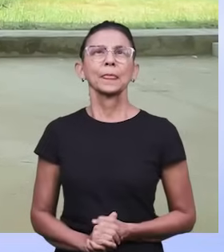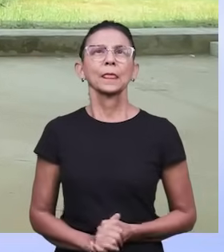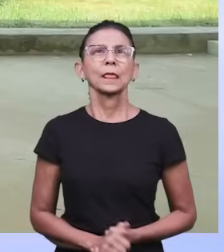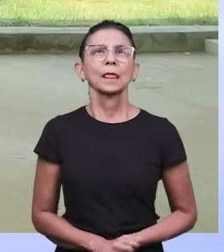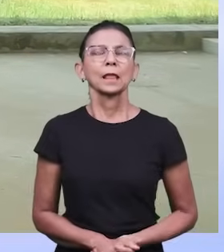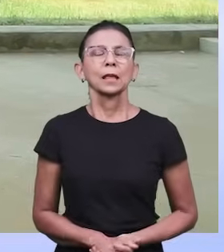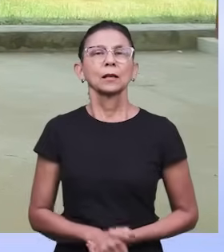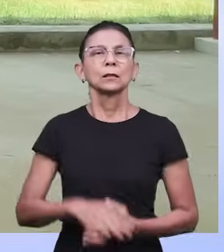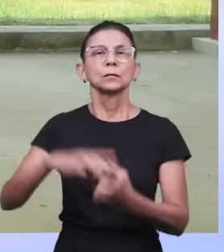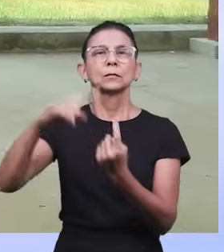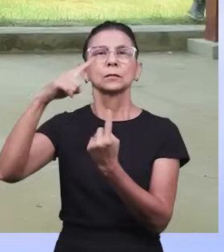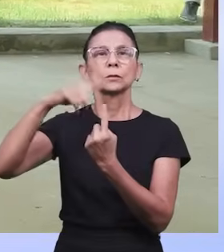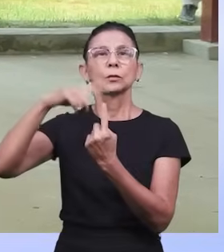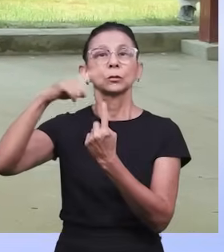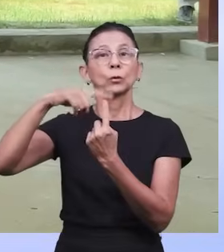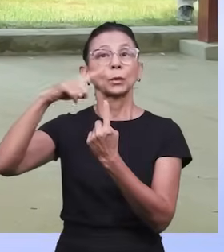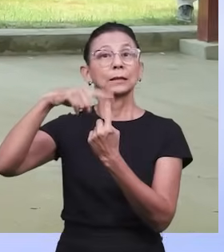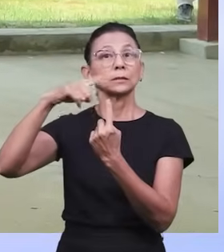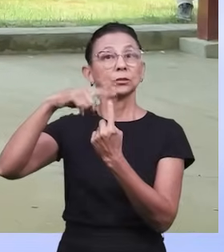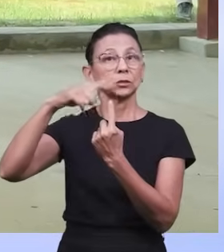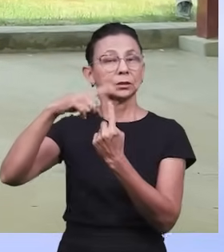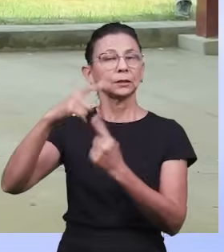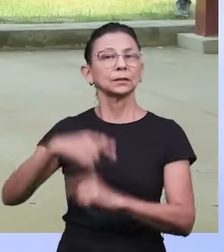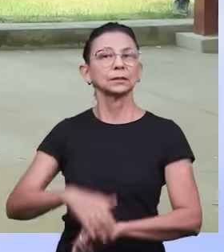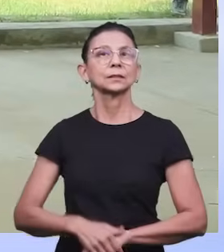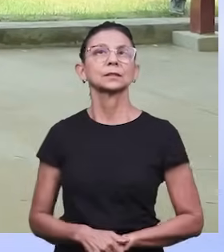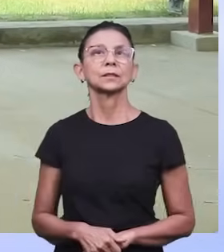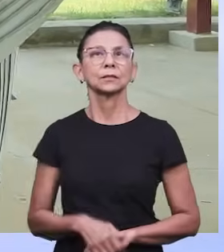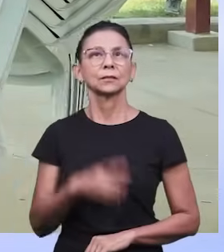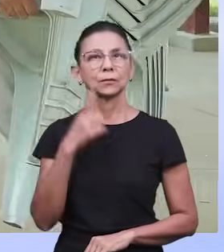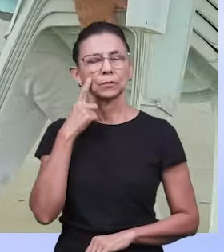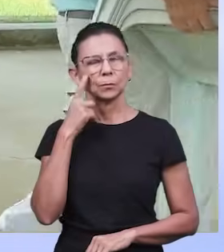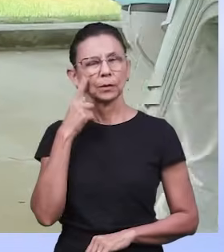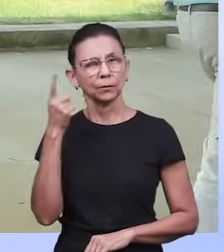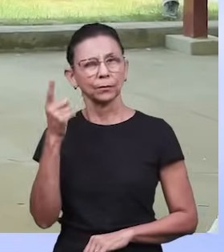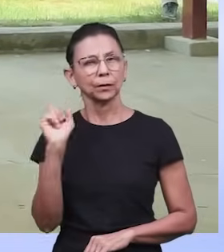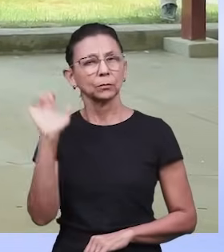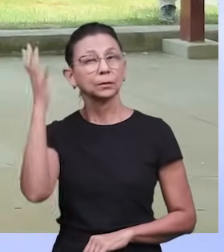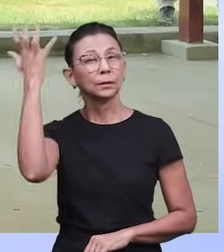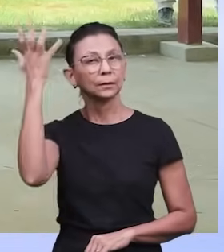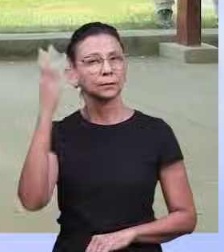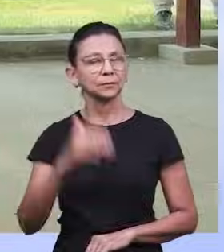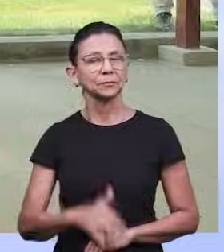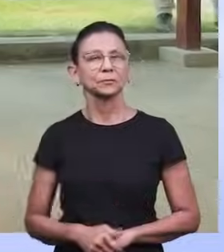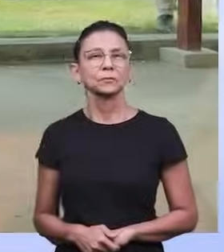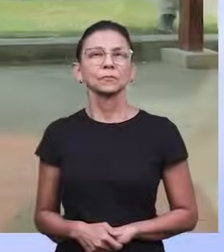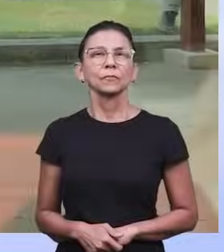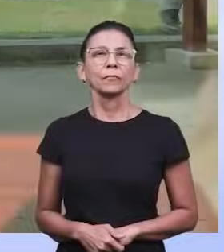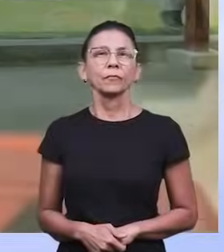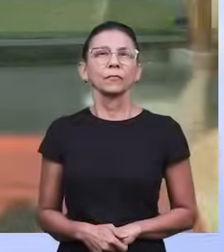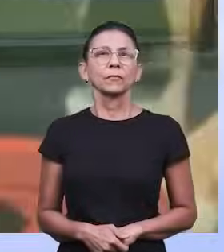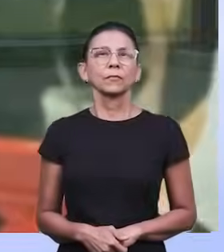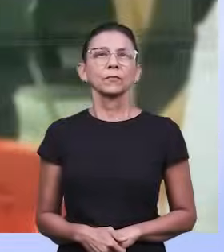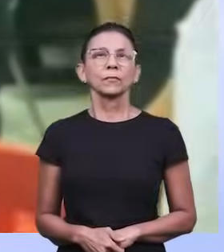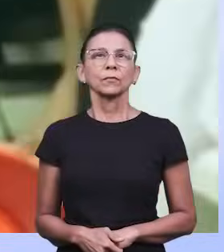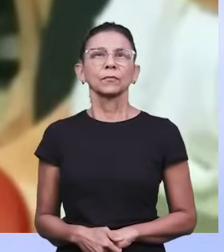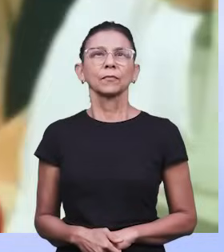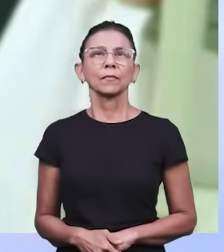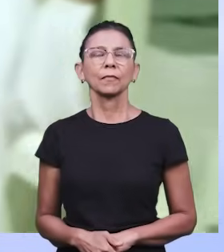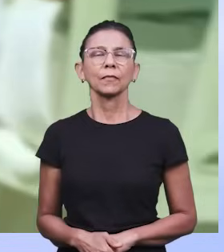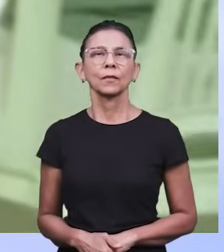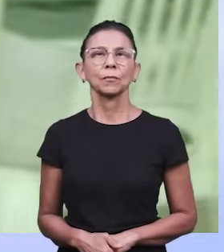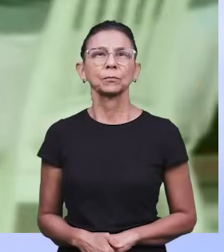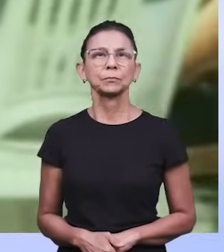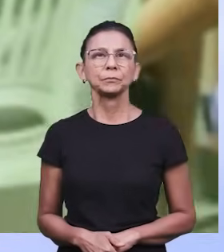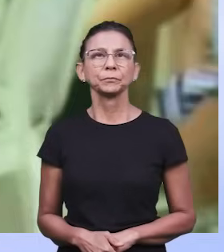para o Tocantins, onde vai ter a apresentação de um trabalho novo ali em Araguaína. Os irmãos vão conferir tudo agora. O trabalho no